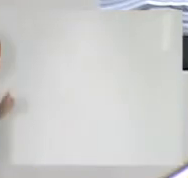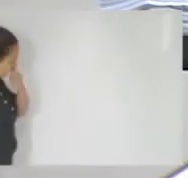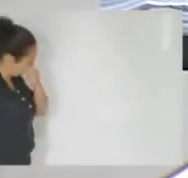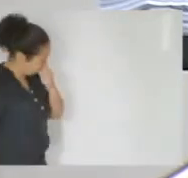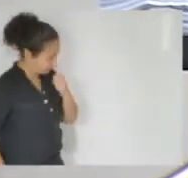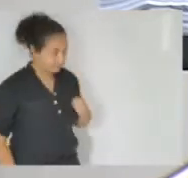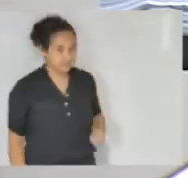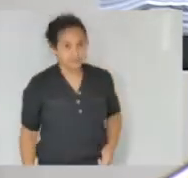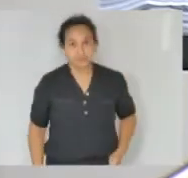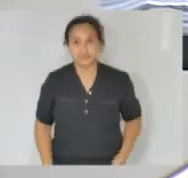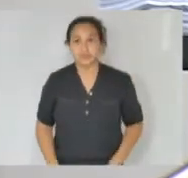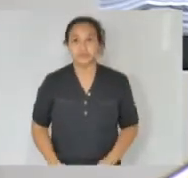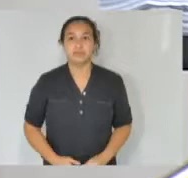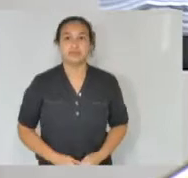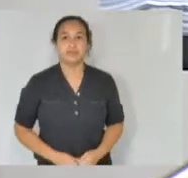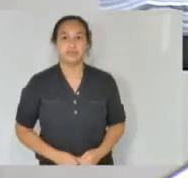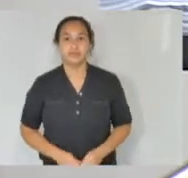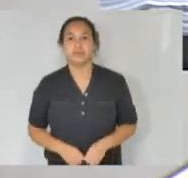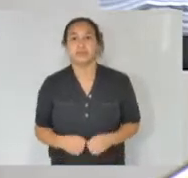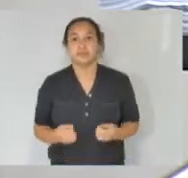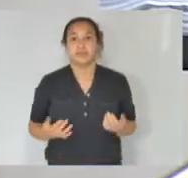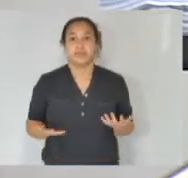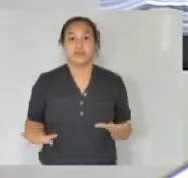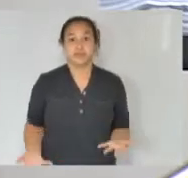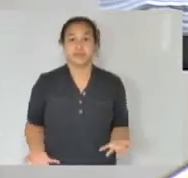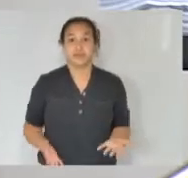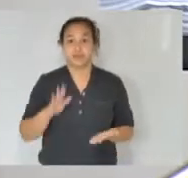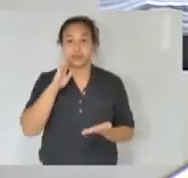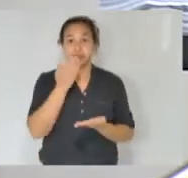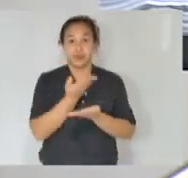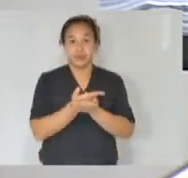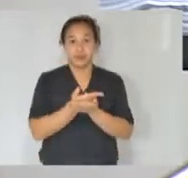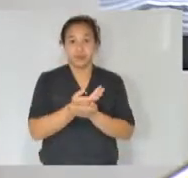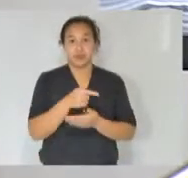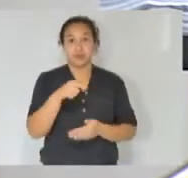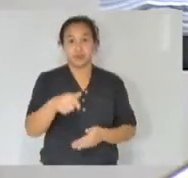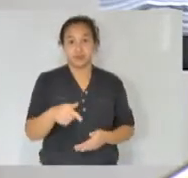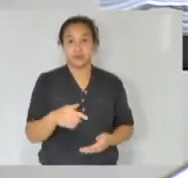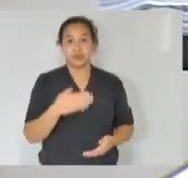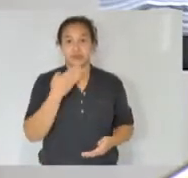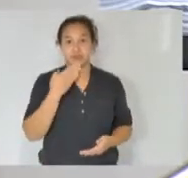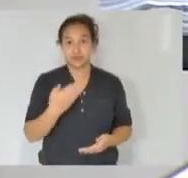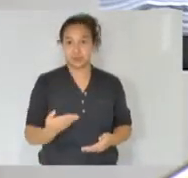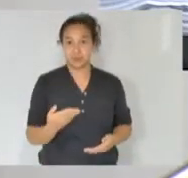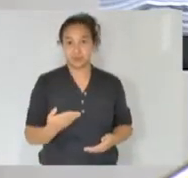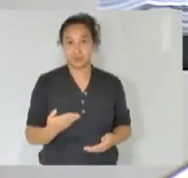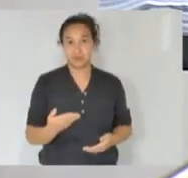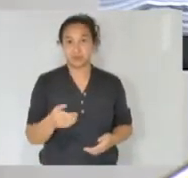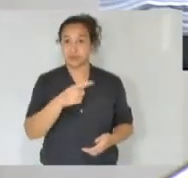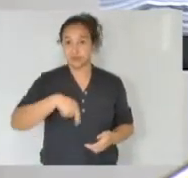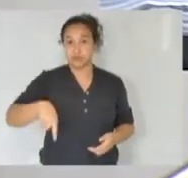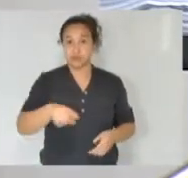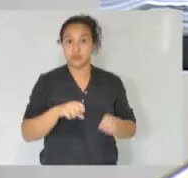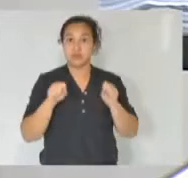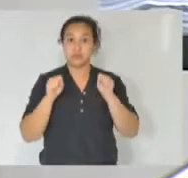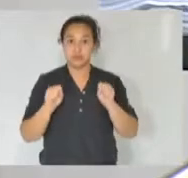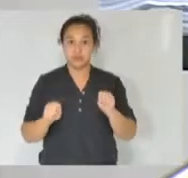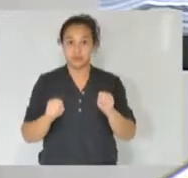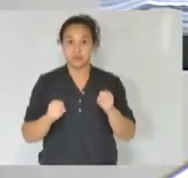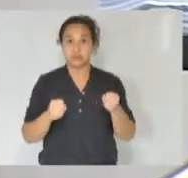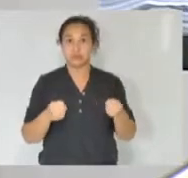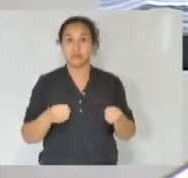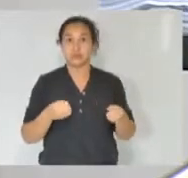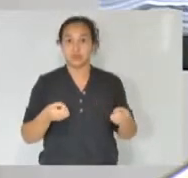filantrópicas. Então, eu acredito que, com essa ação, nós possamos trazer